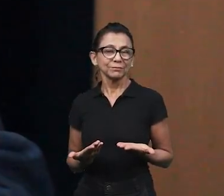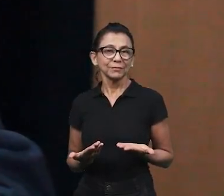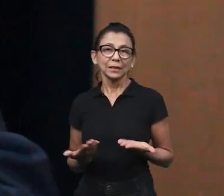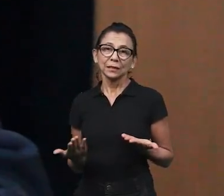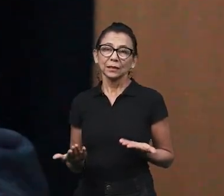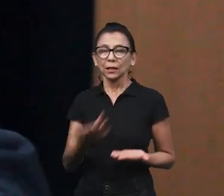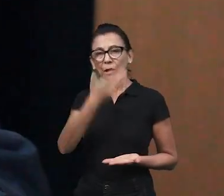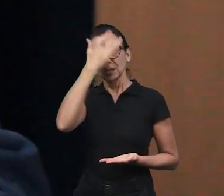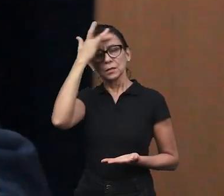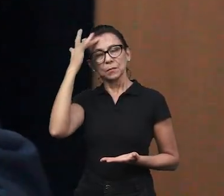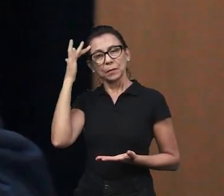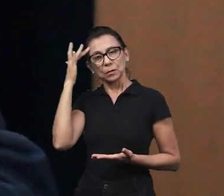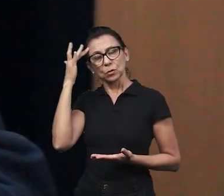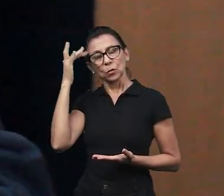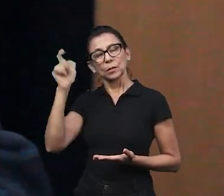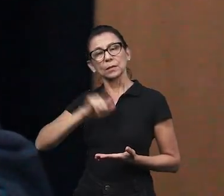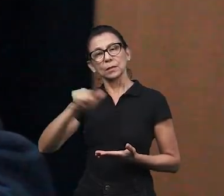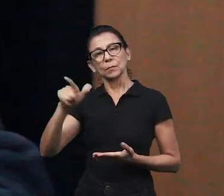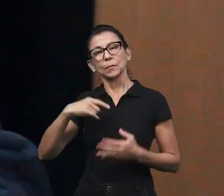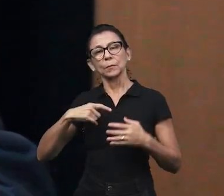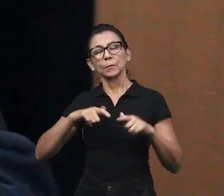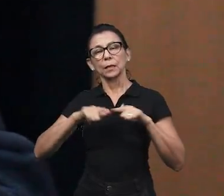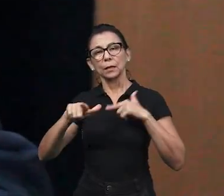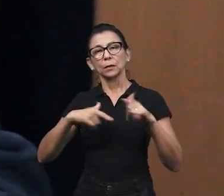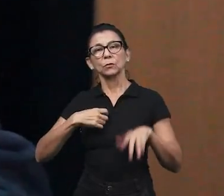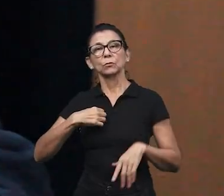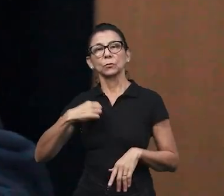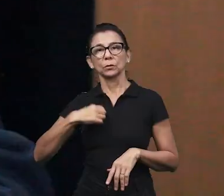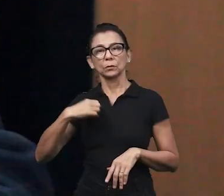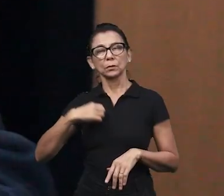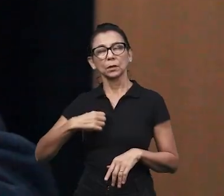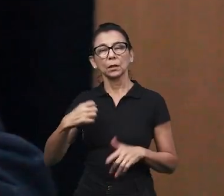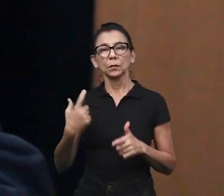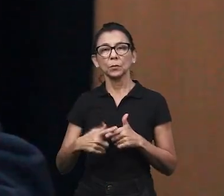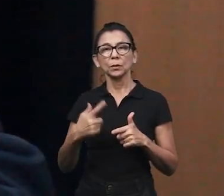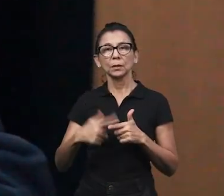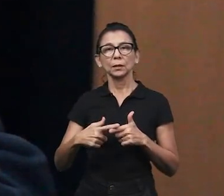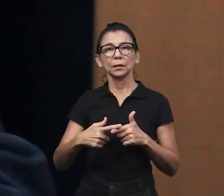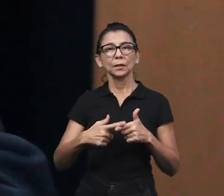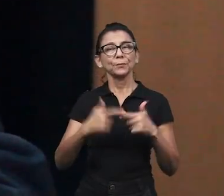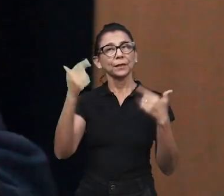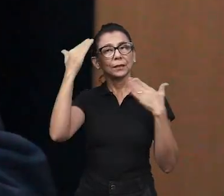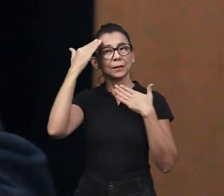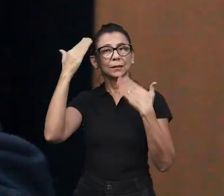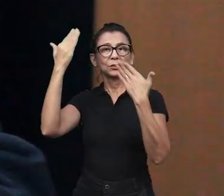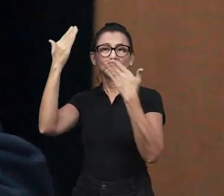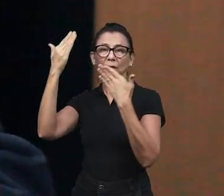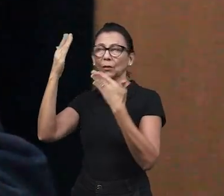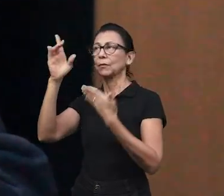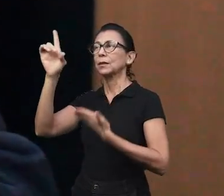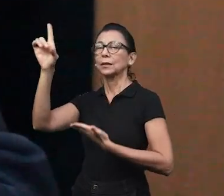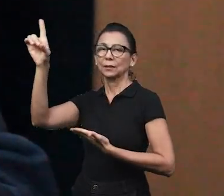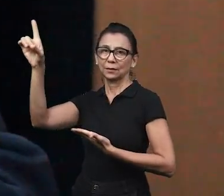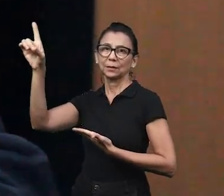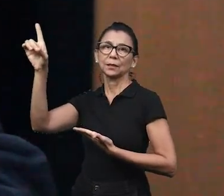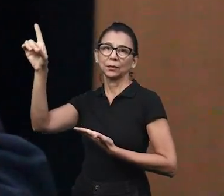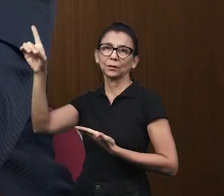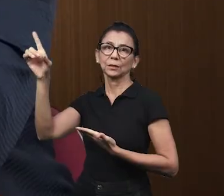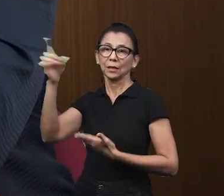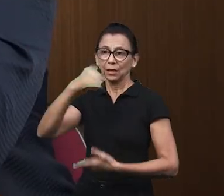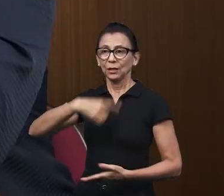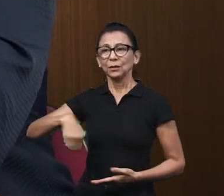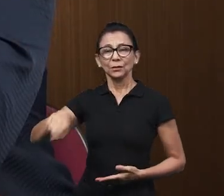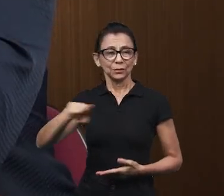Eles estão aqui porque o Senhor está na vida deles, está conduzindo. Deles não, né? Nossa também, porque eu sou